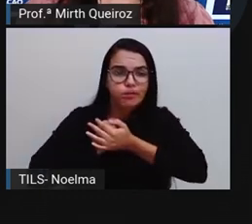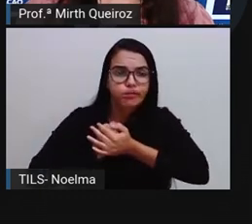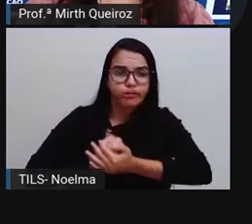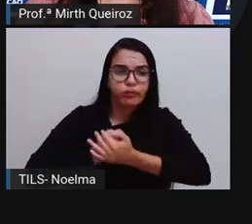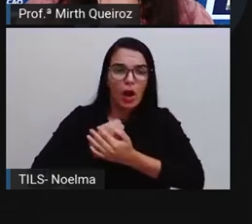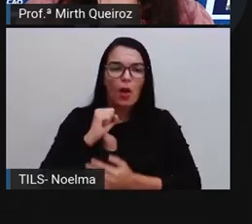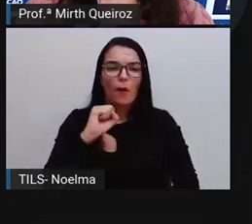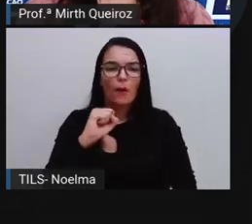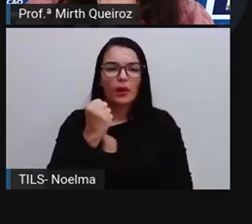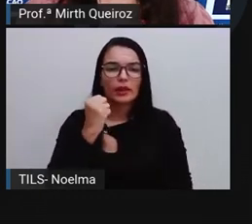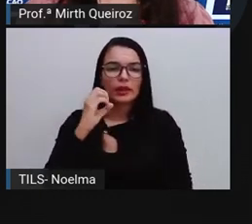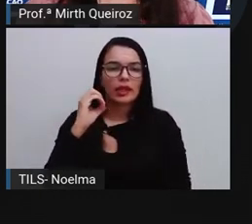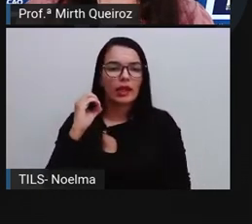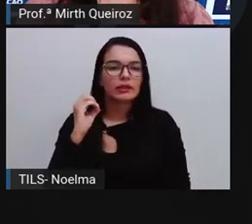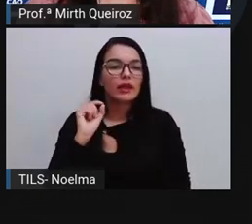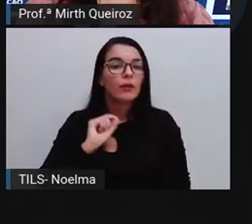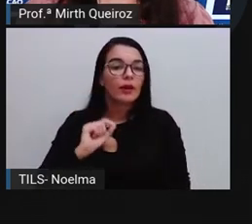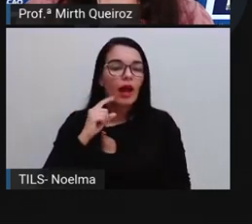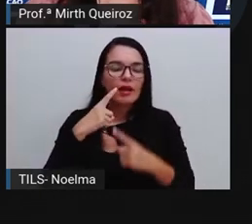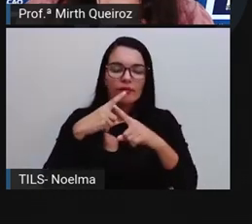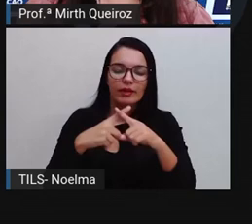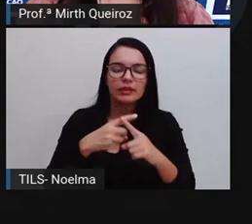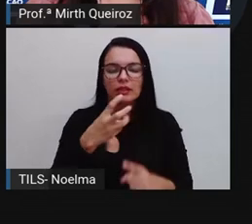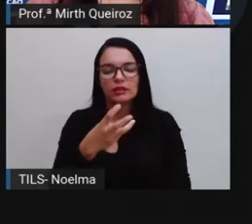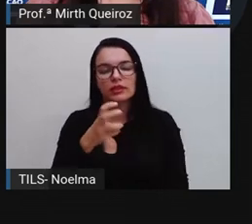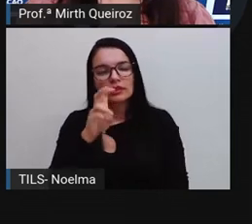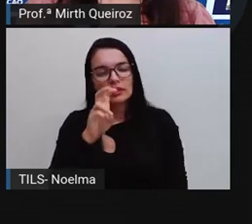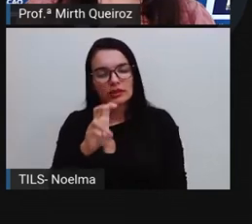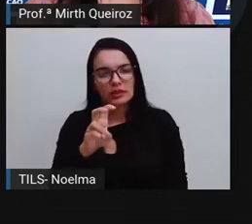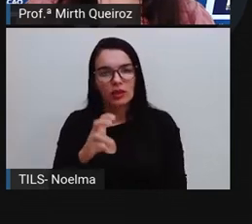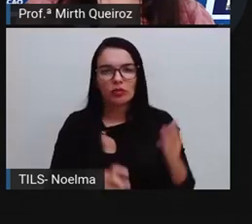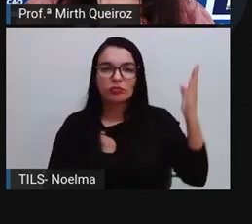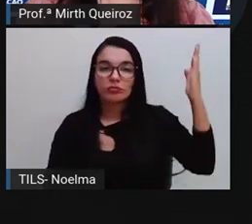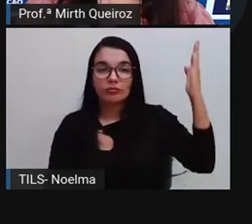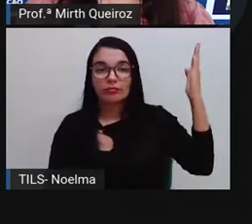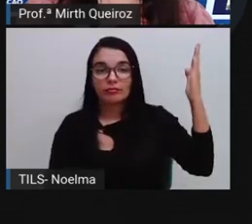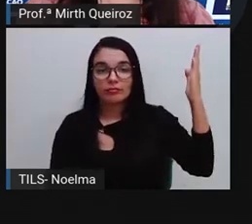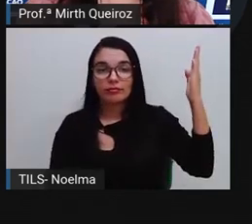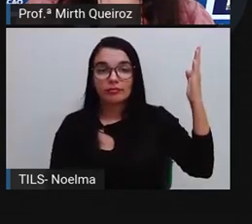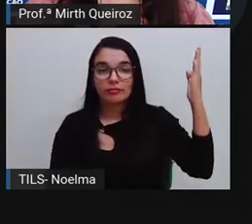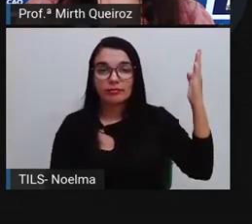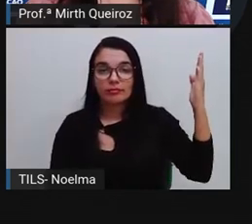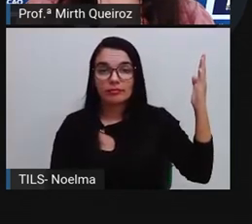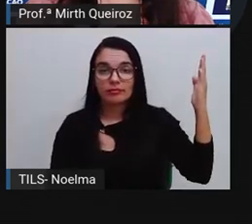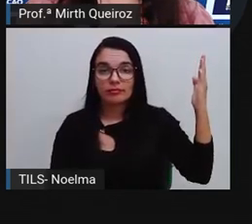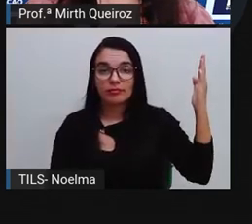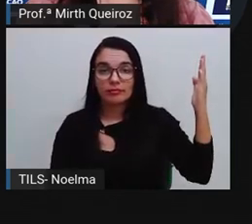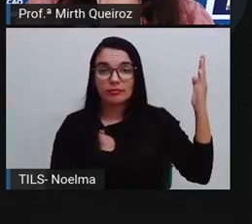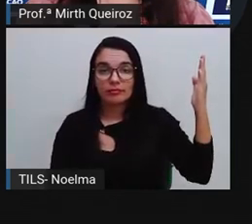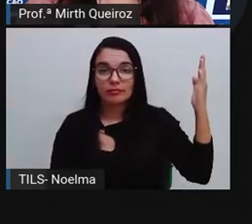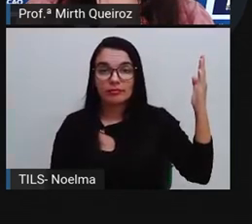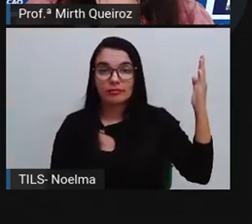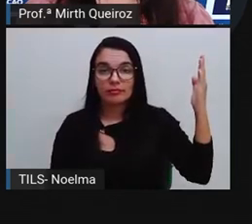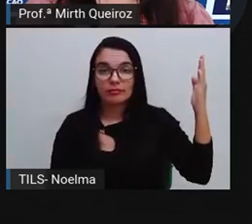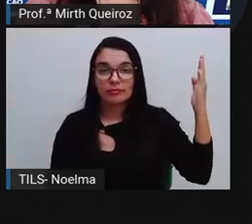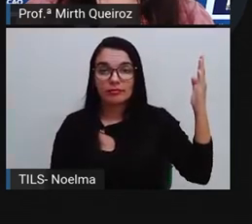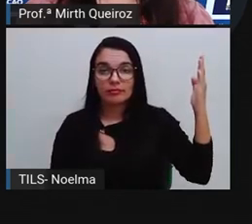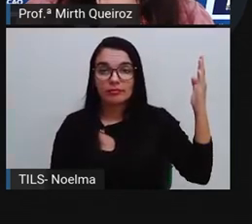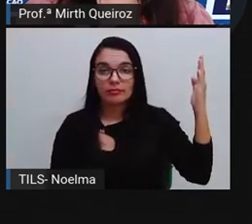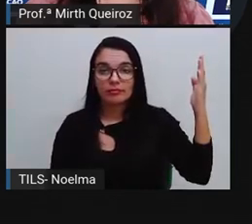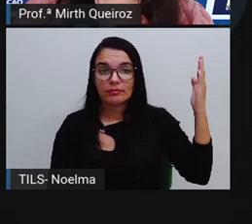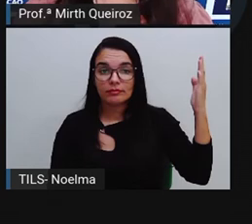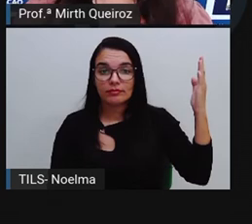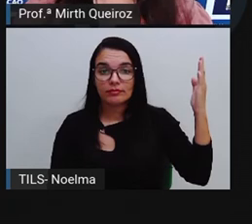aí 80 quilos, 80 vezes 35, ela teria que tomar quanto de água?